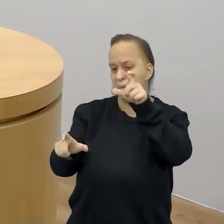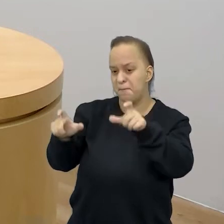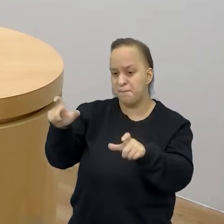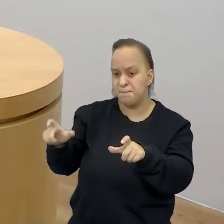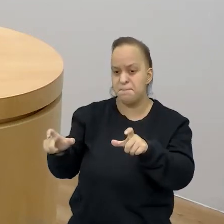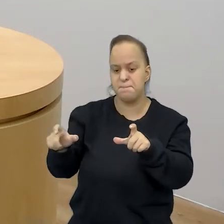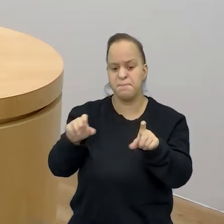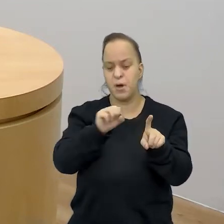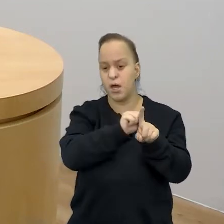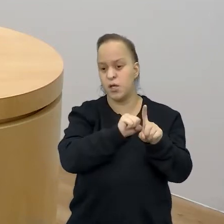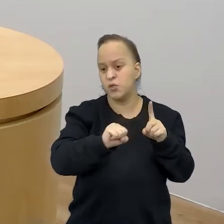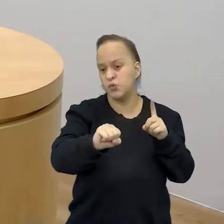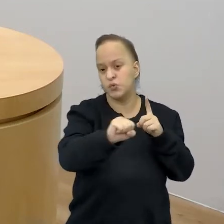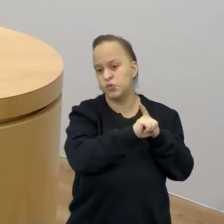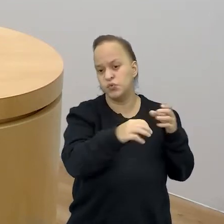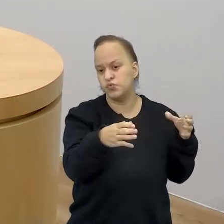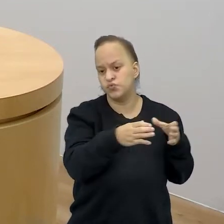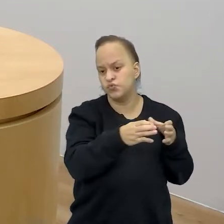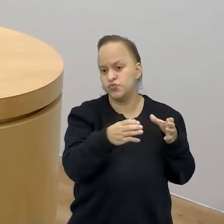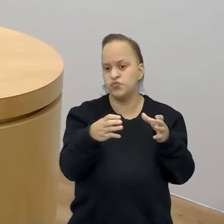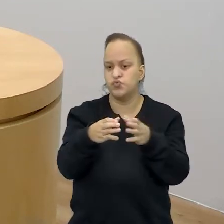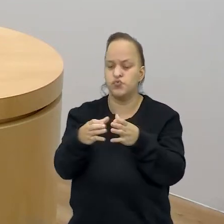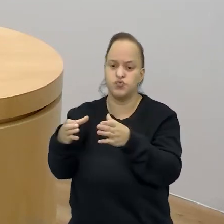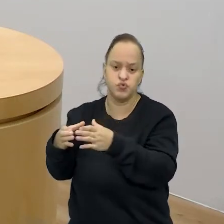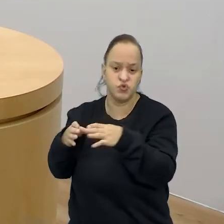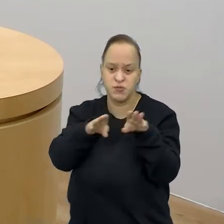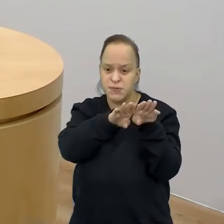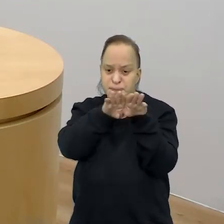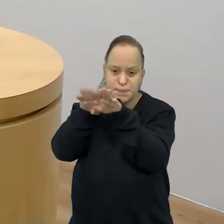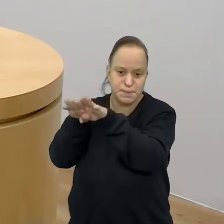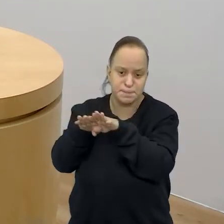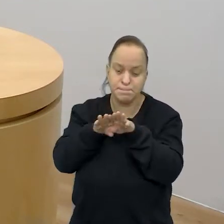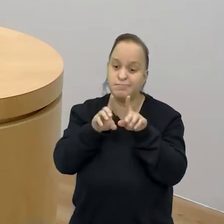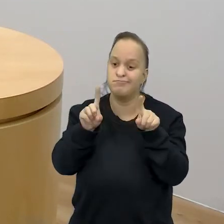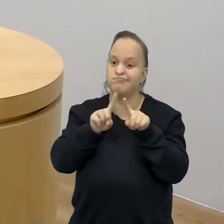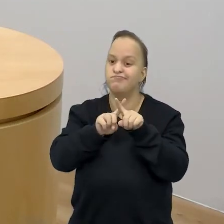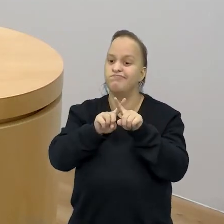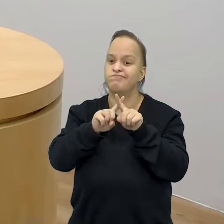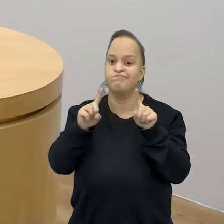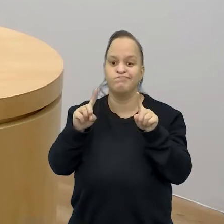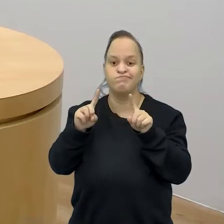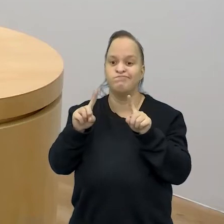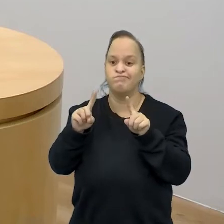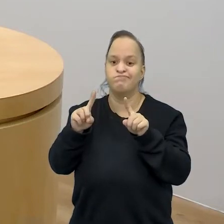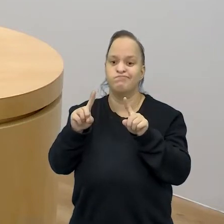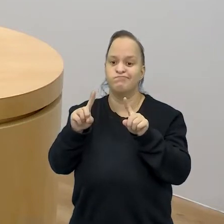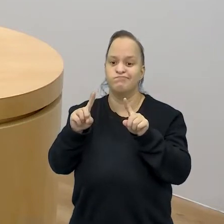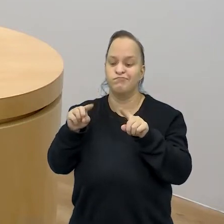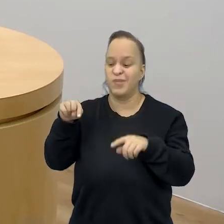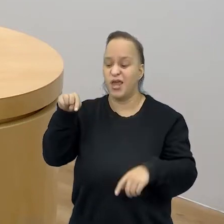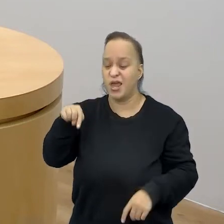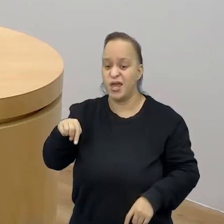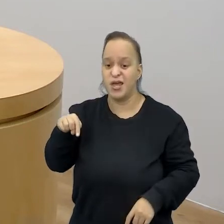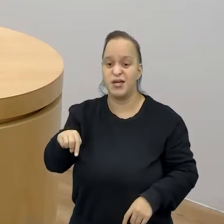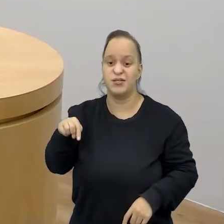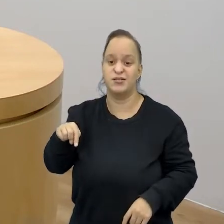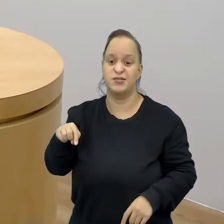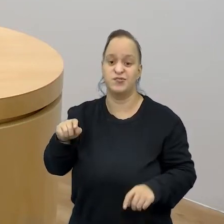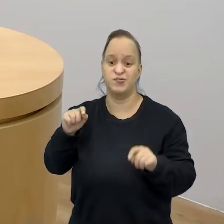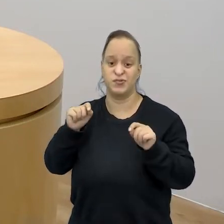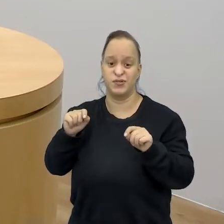classes sociais, mas que, pelo contrário disso, ela é muito mais intensa e sistemática em relação